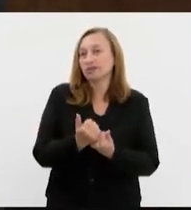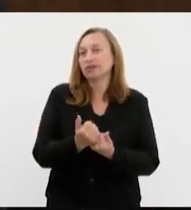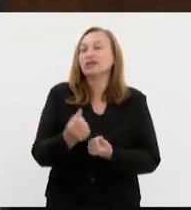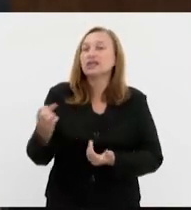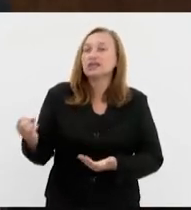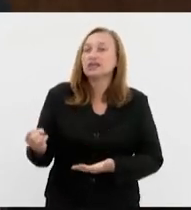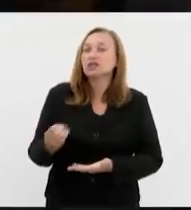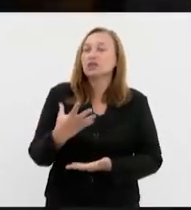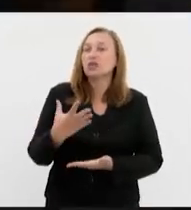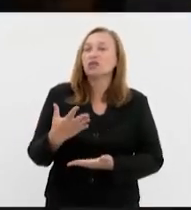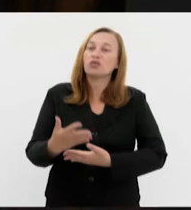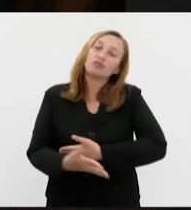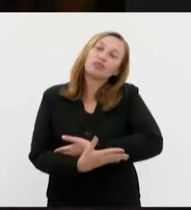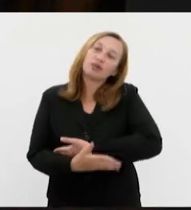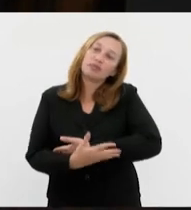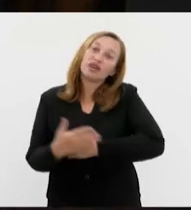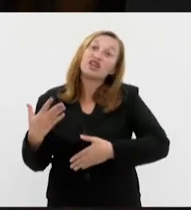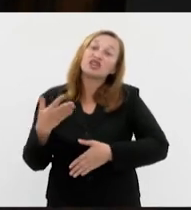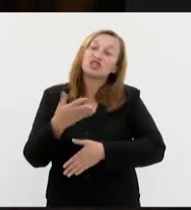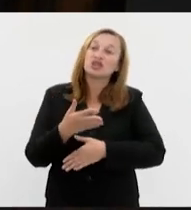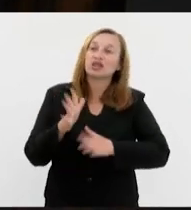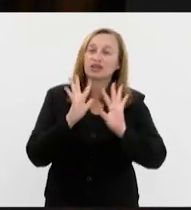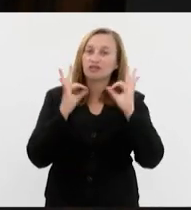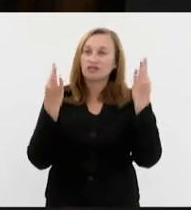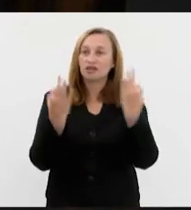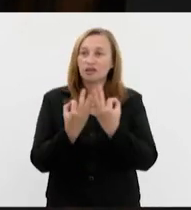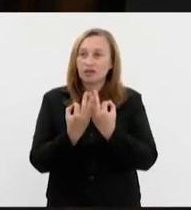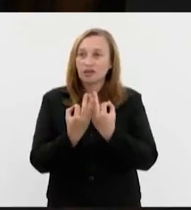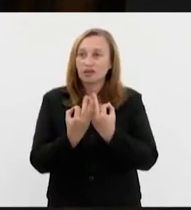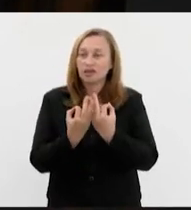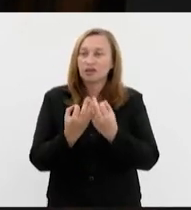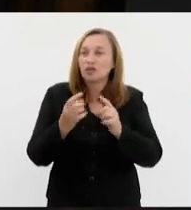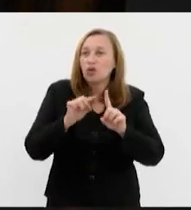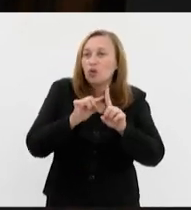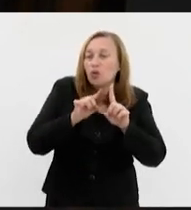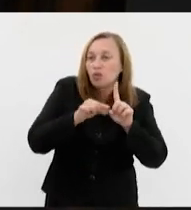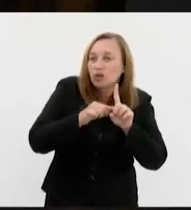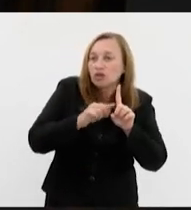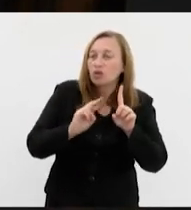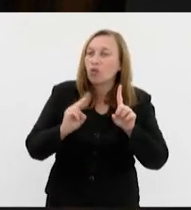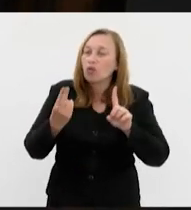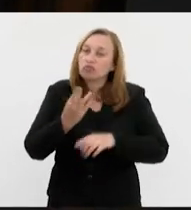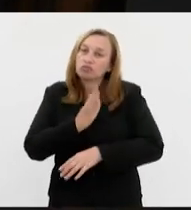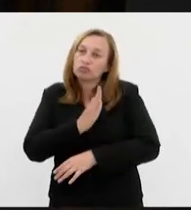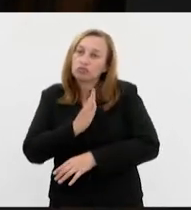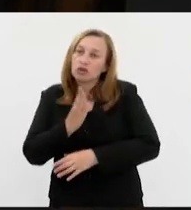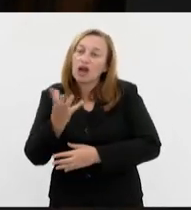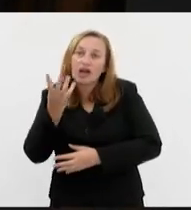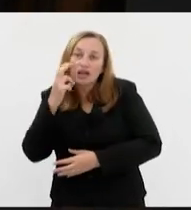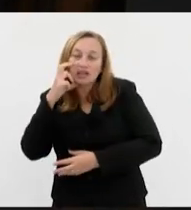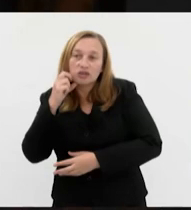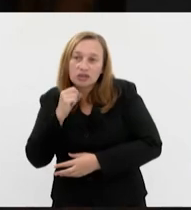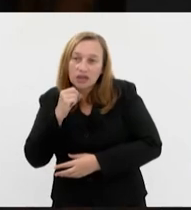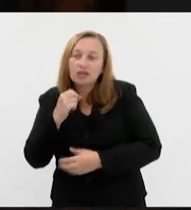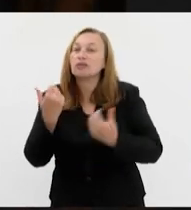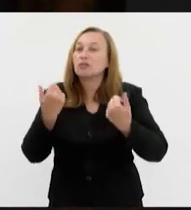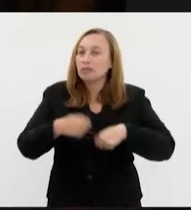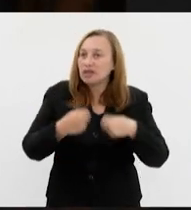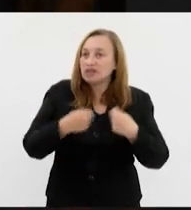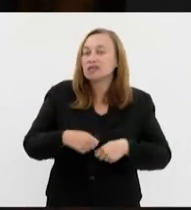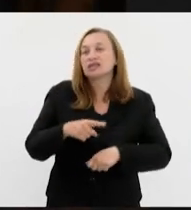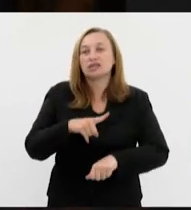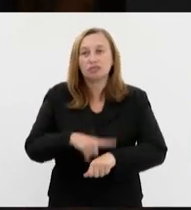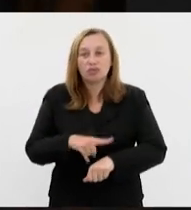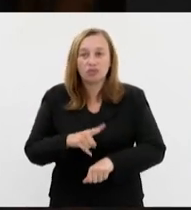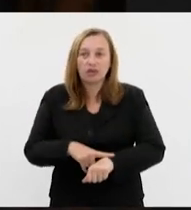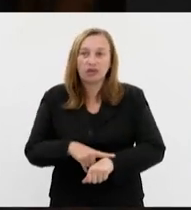novo ser que chega ao lar, seja gestado no ventre ou no coração. É preciso ter esse momento